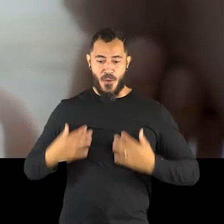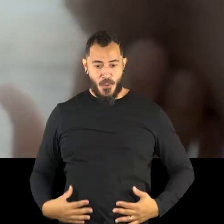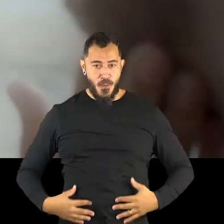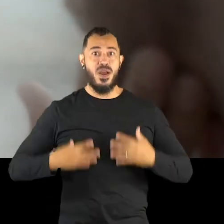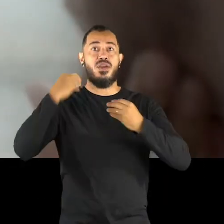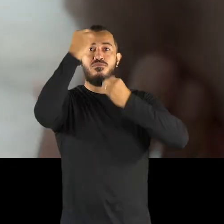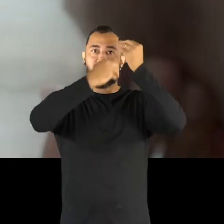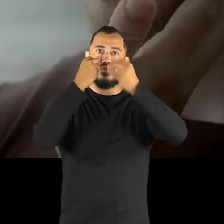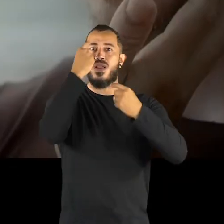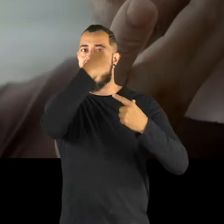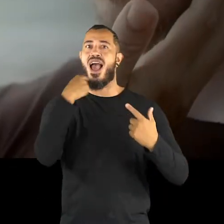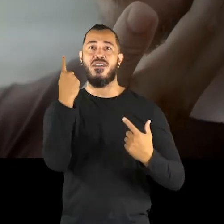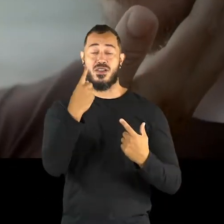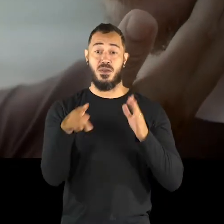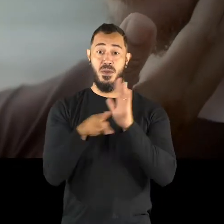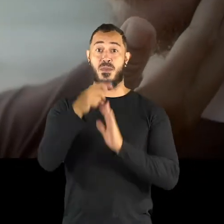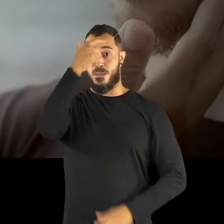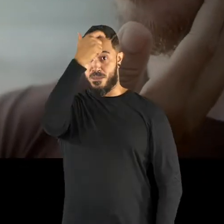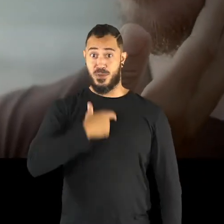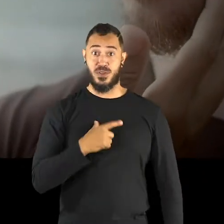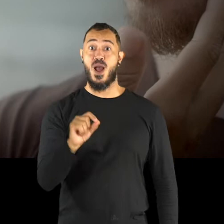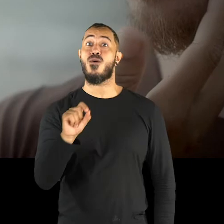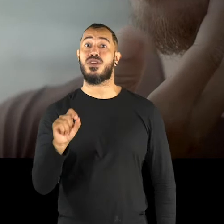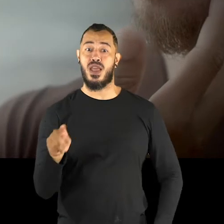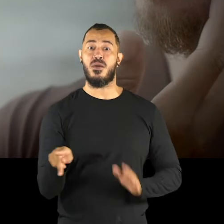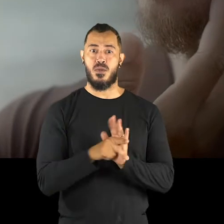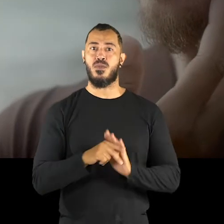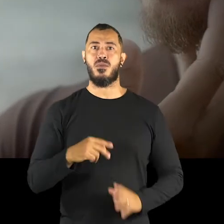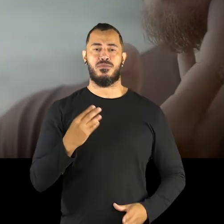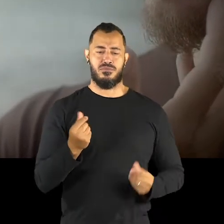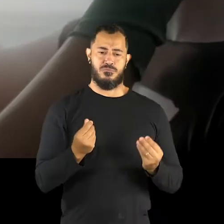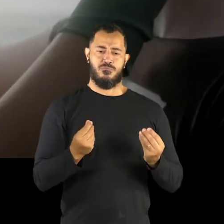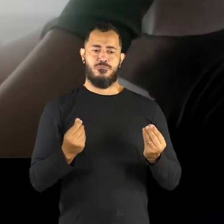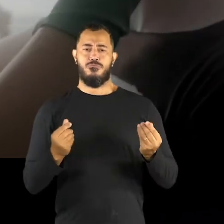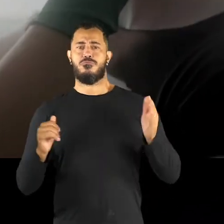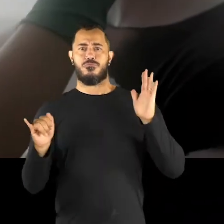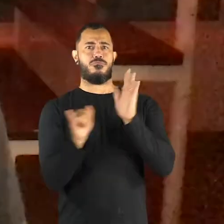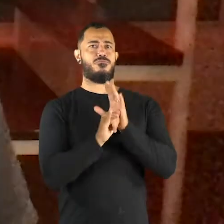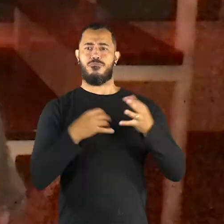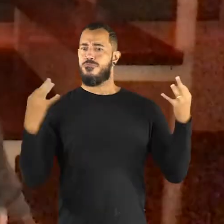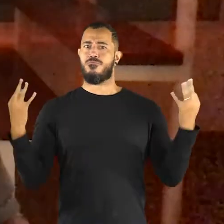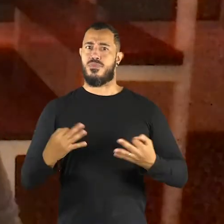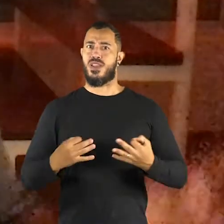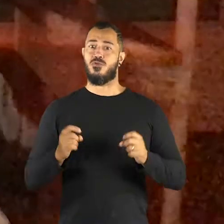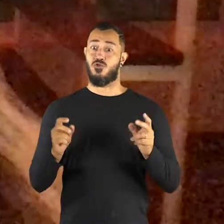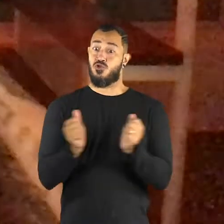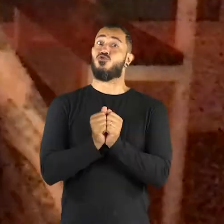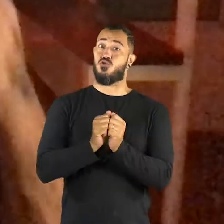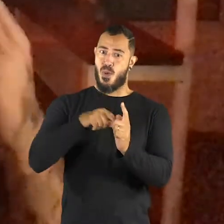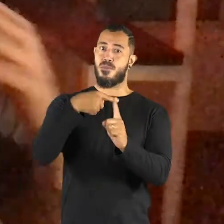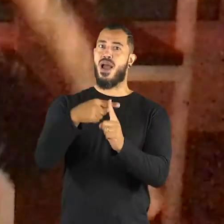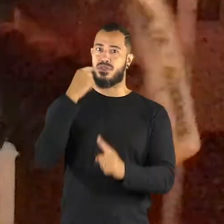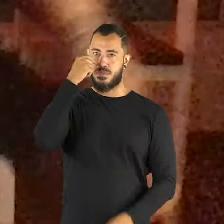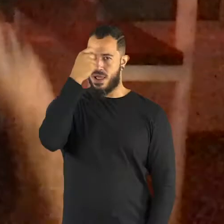Então os personagens, eles carregavam esse grau de autenticidade junto da maquiagem. Lógico que a maquiagem para